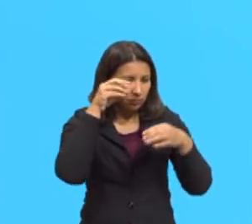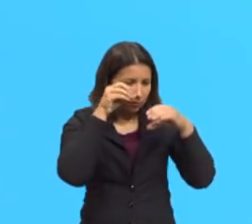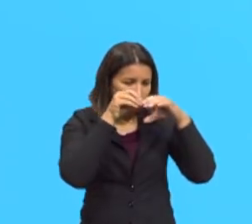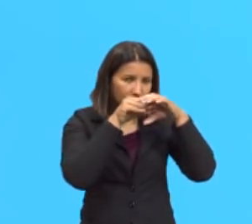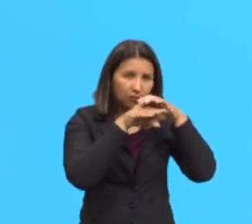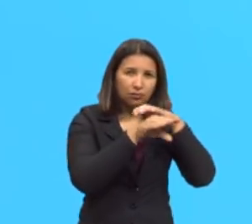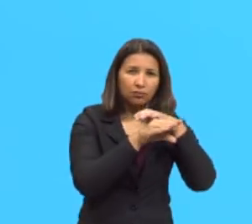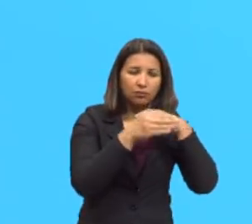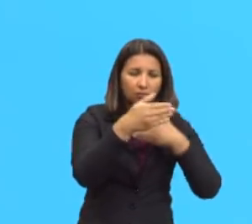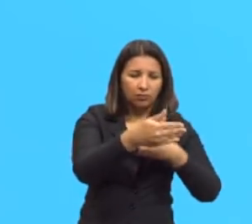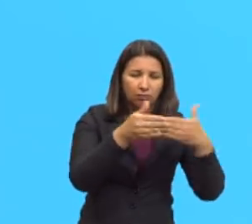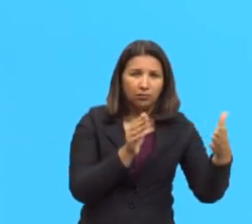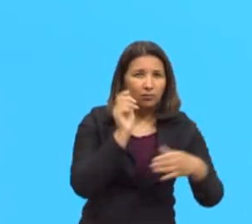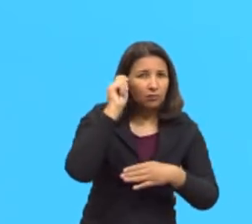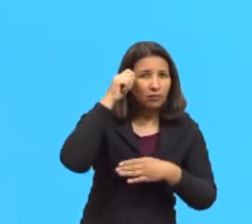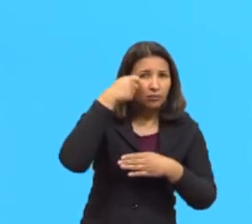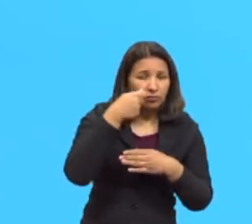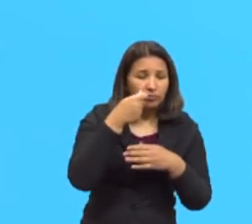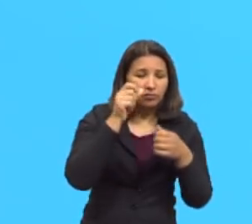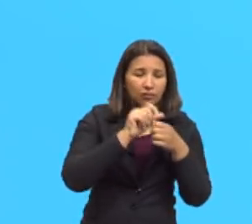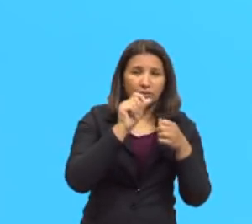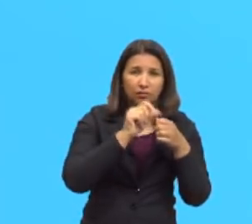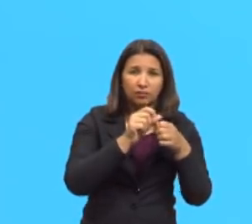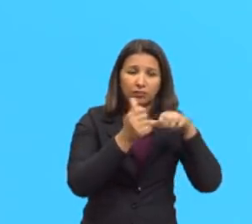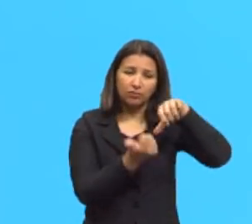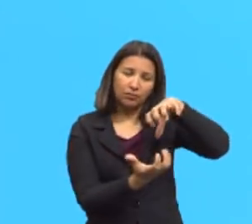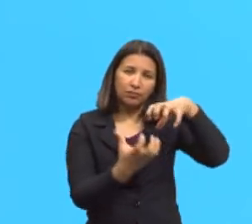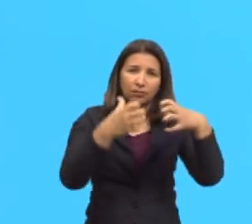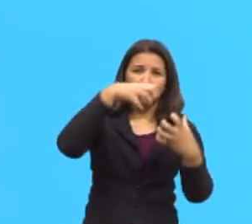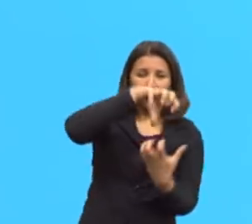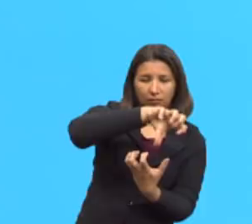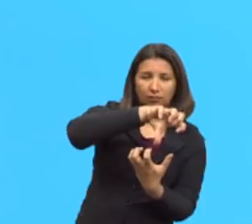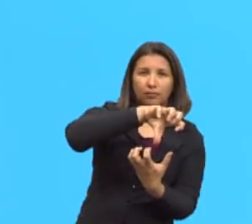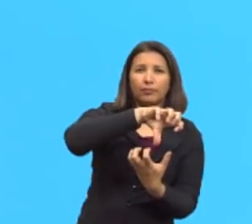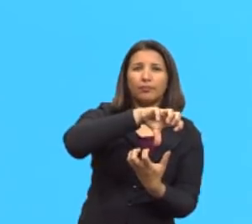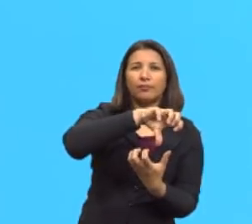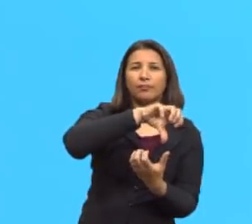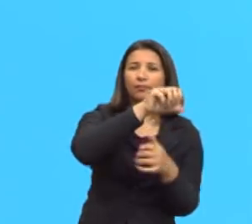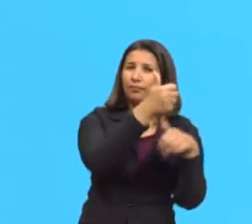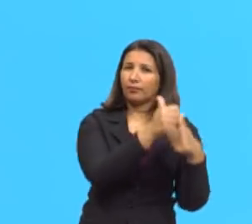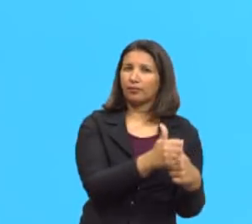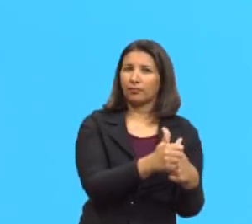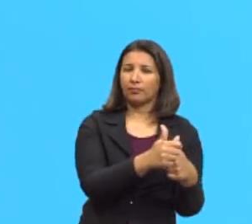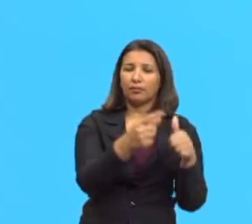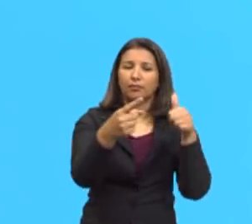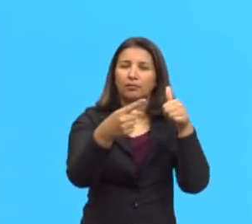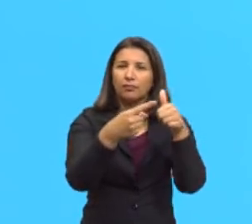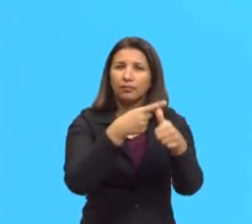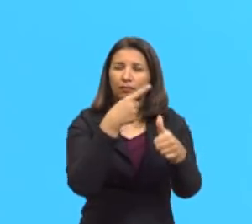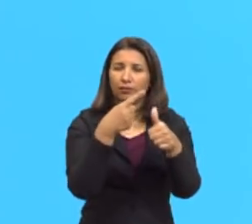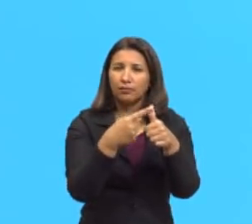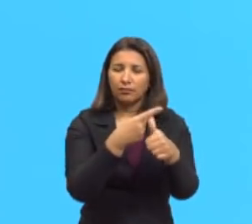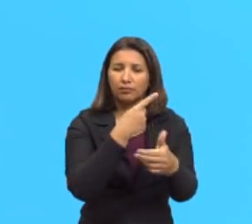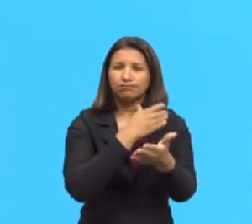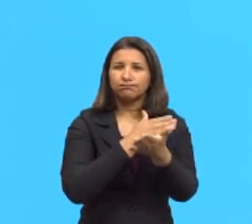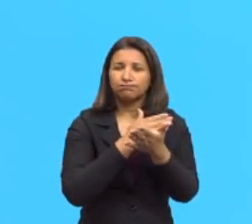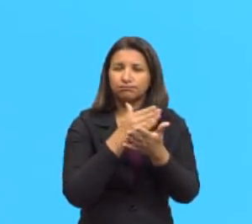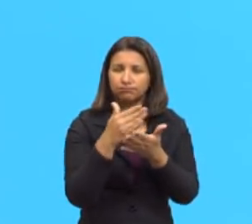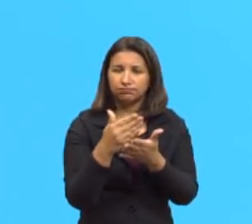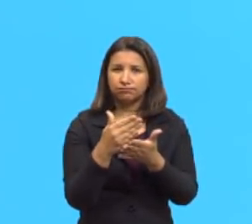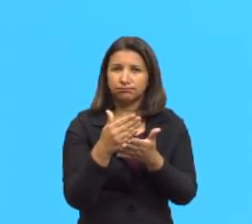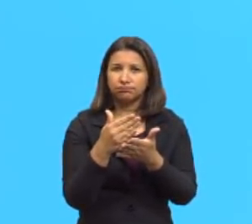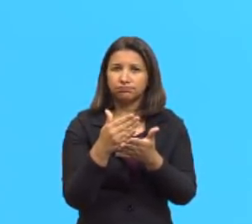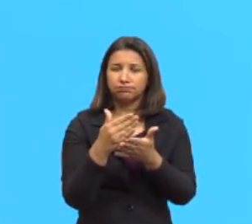escura, ela vai se formar de cabeça para baixo. Então, esse é o primeiro princípio, né, da